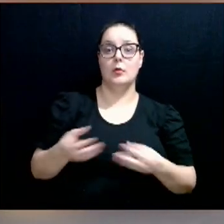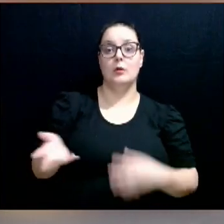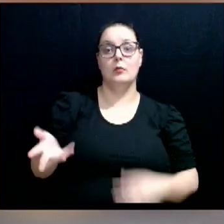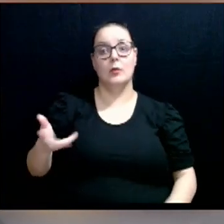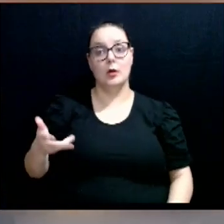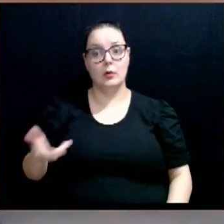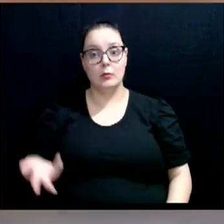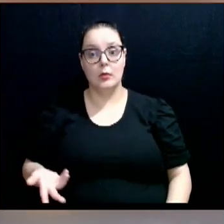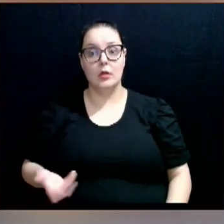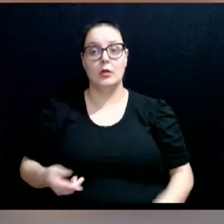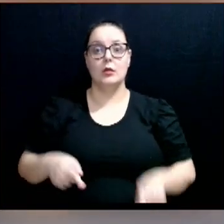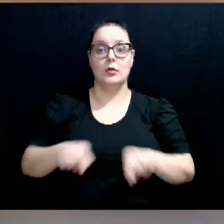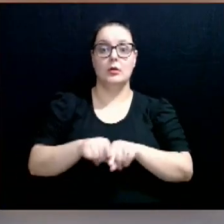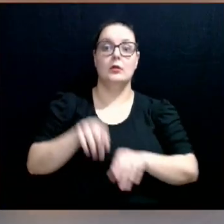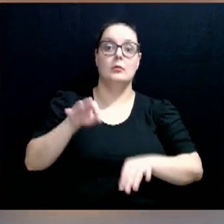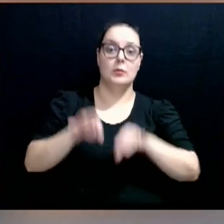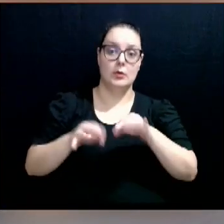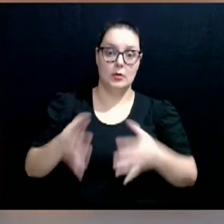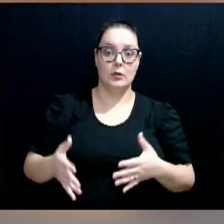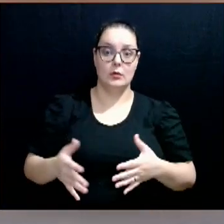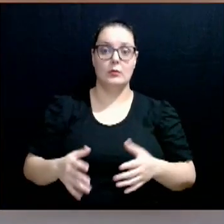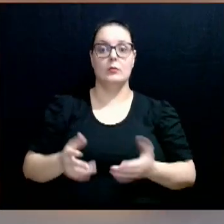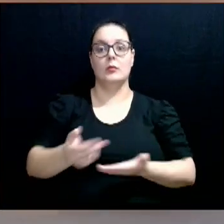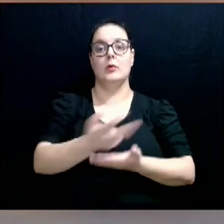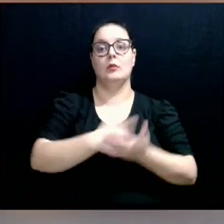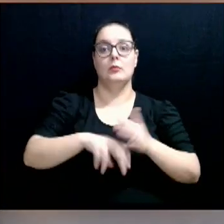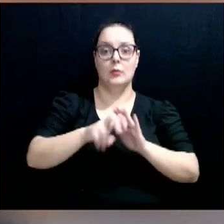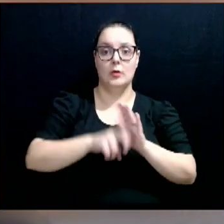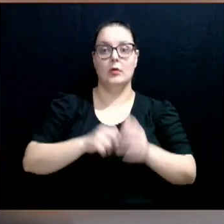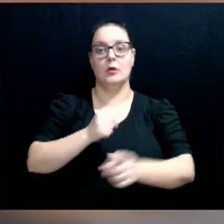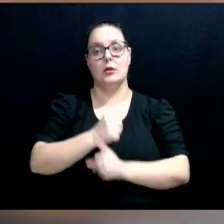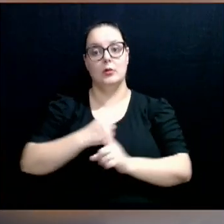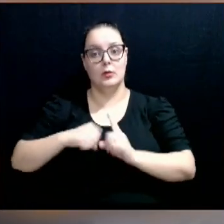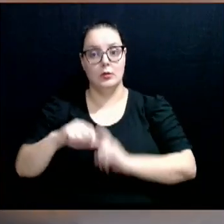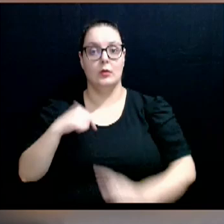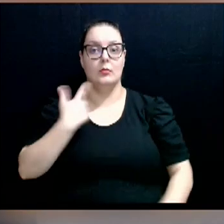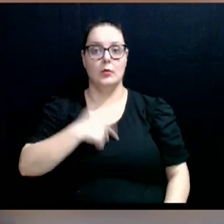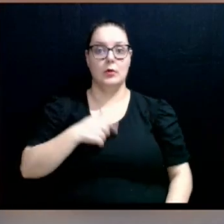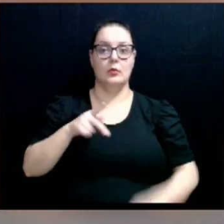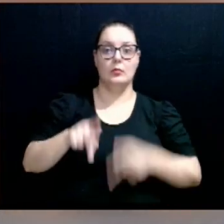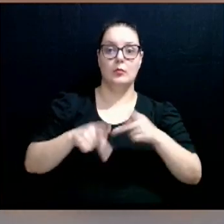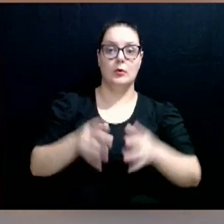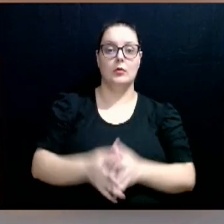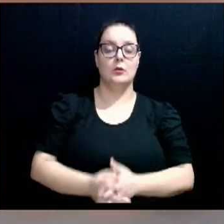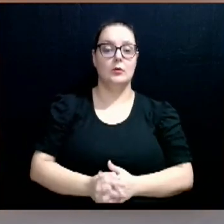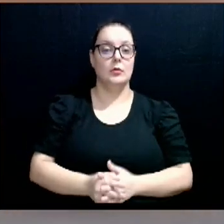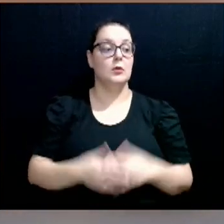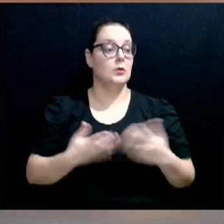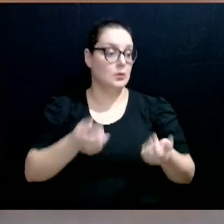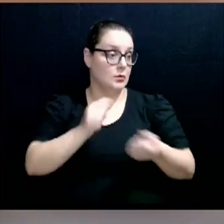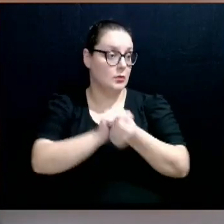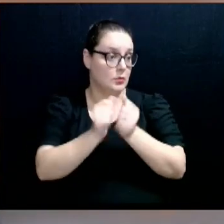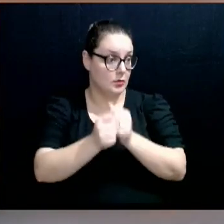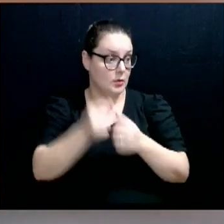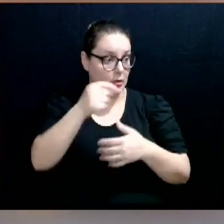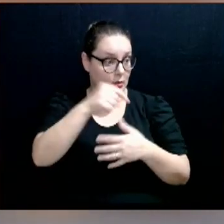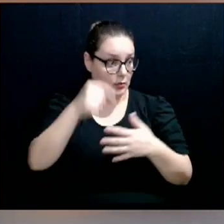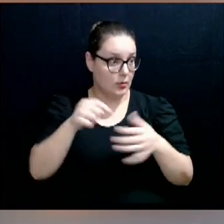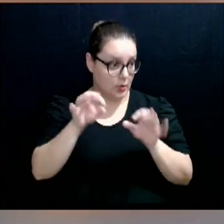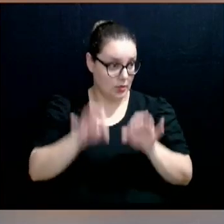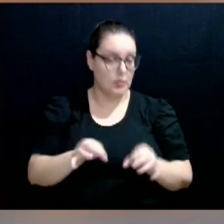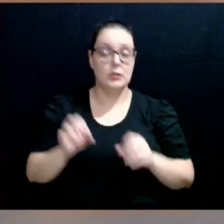também justiça tributária e social para a nossa população. São adequações pontuais, vereador, é isso? Sim,